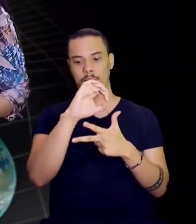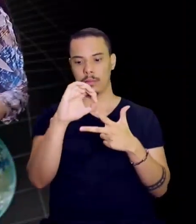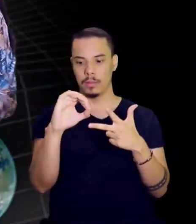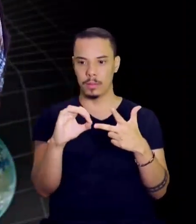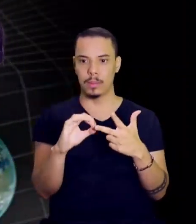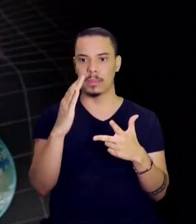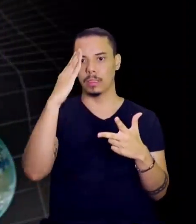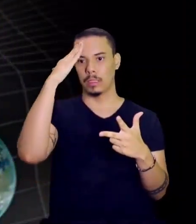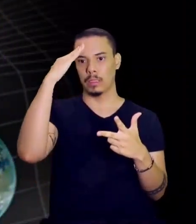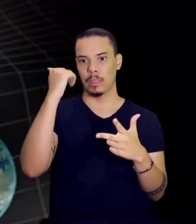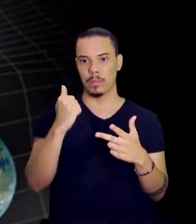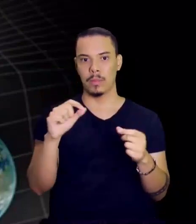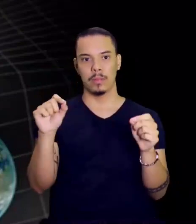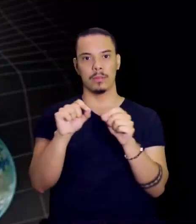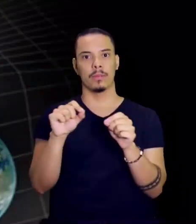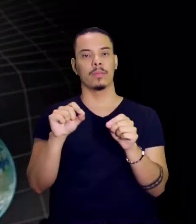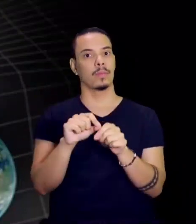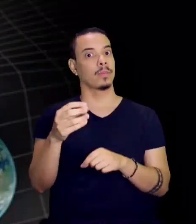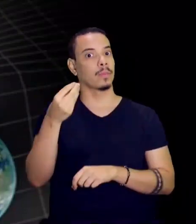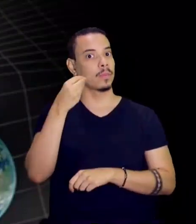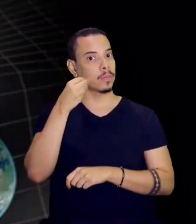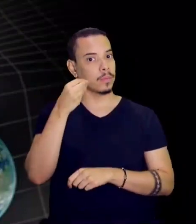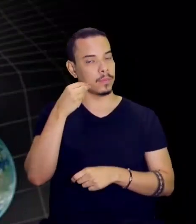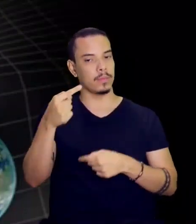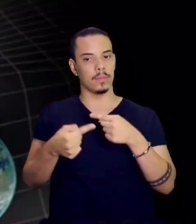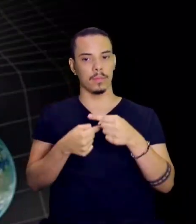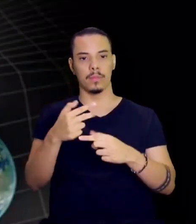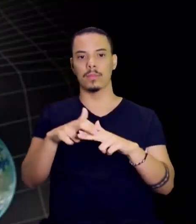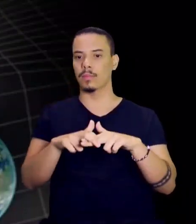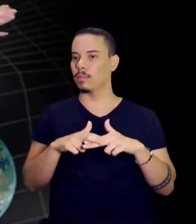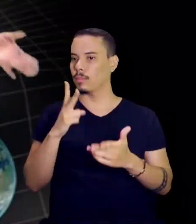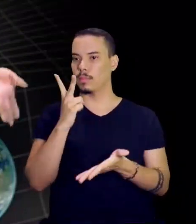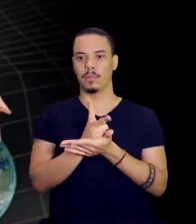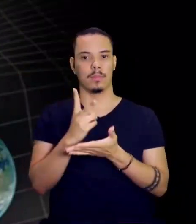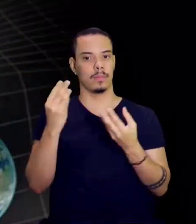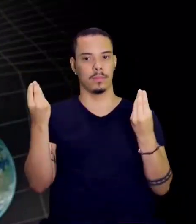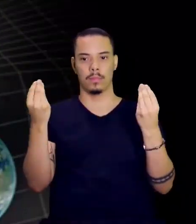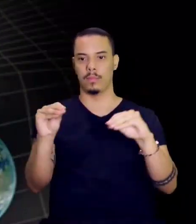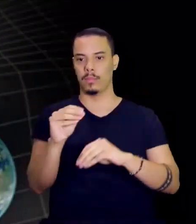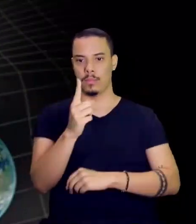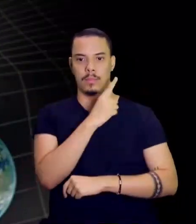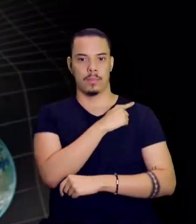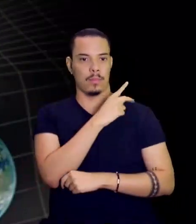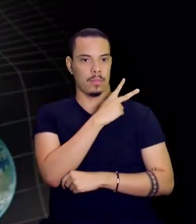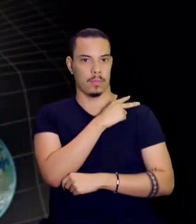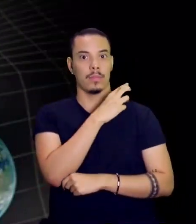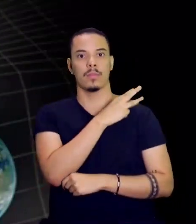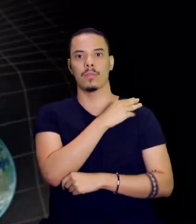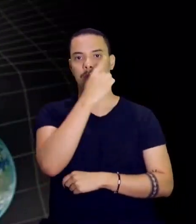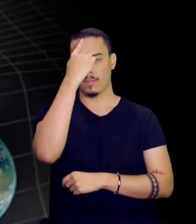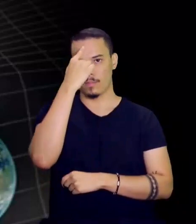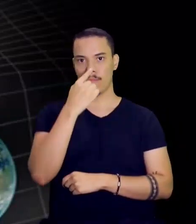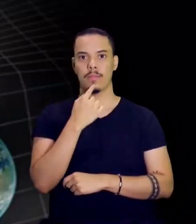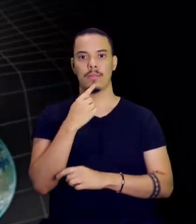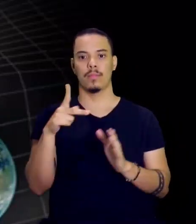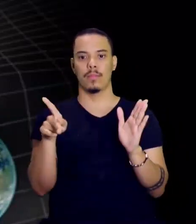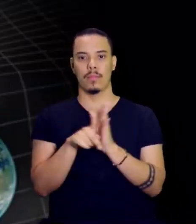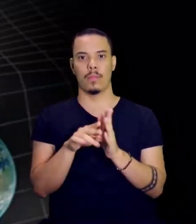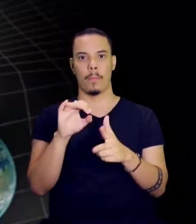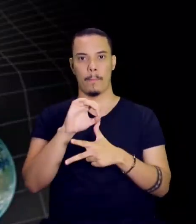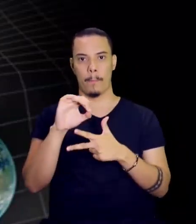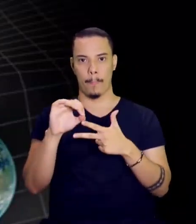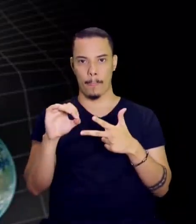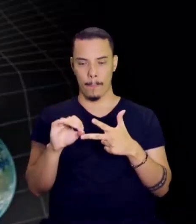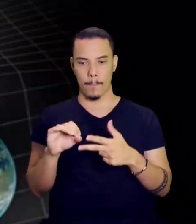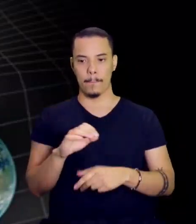fazer, né? Pelo menos uma isso. vez para ver como é que é. Então, a gente sempre coloca desde o primeiro ano as nossas questões estilo Correto. Enem. E